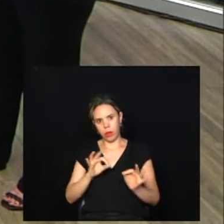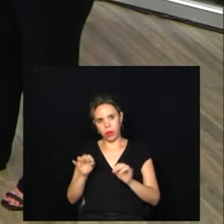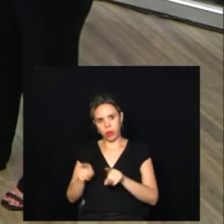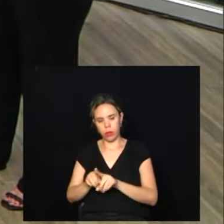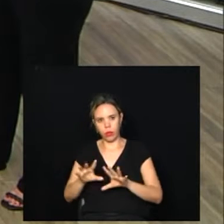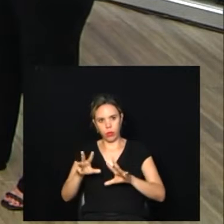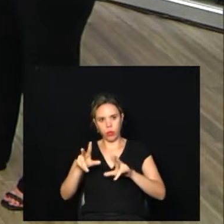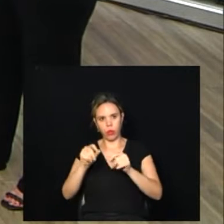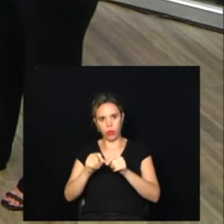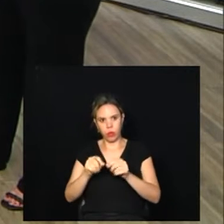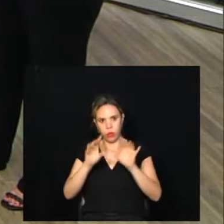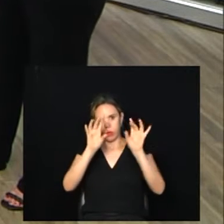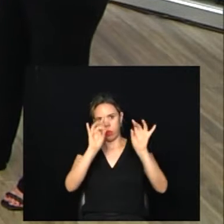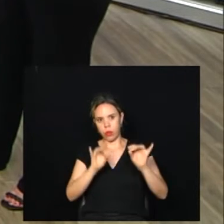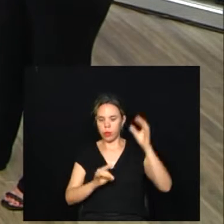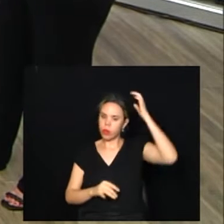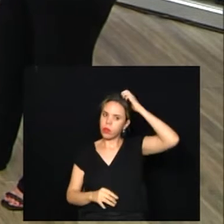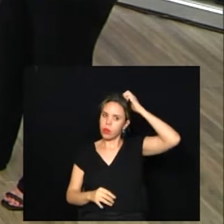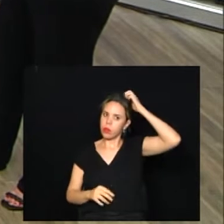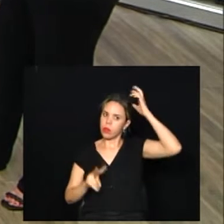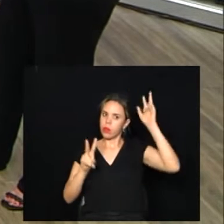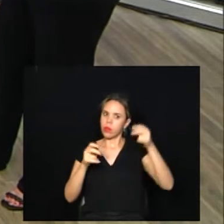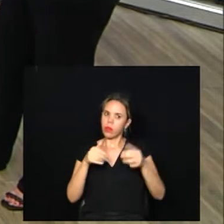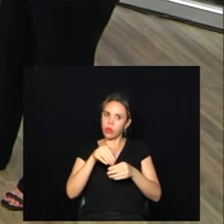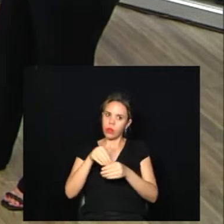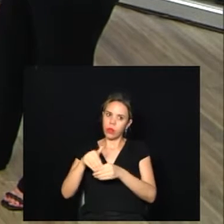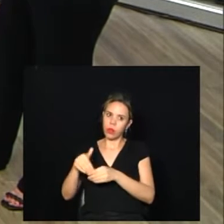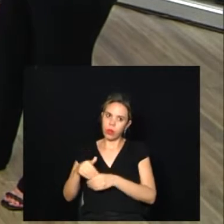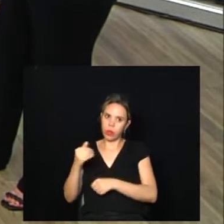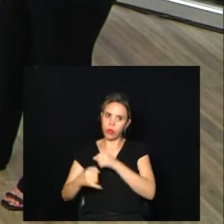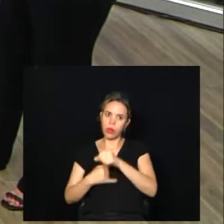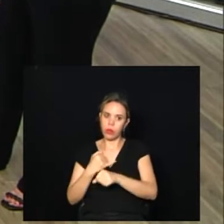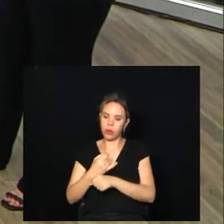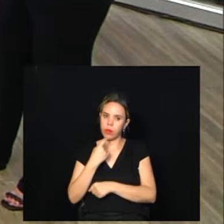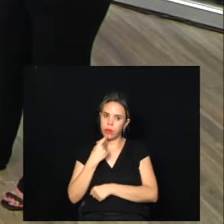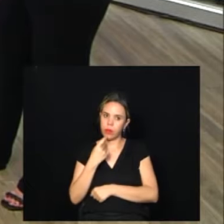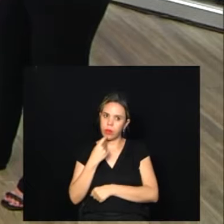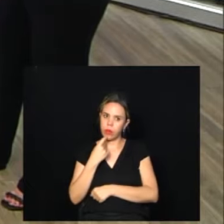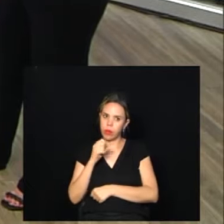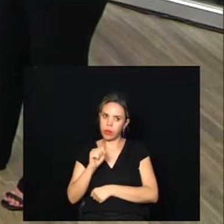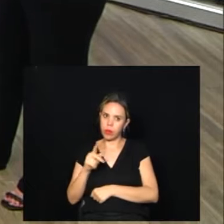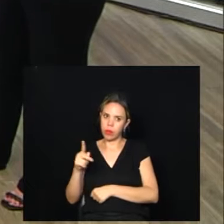também todos os detalhes sobre estas votações no site